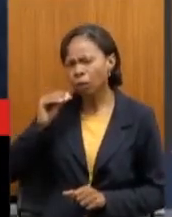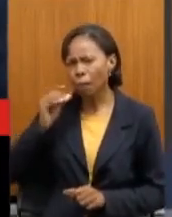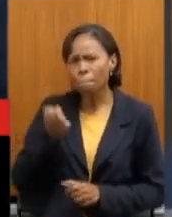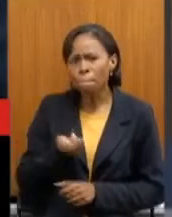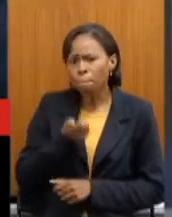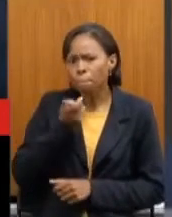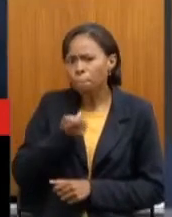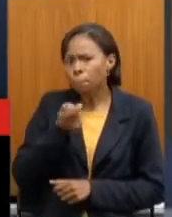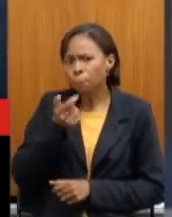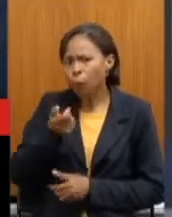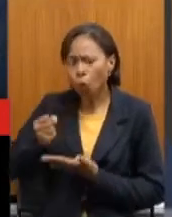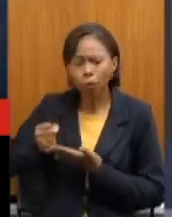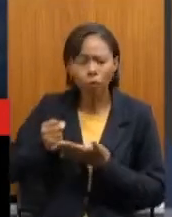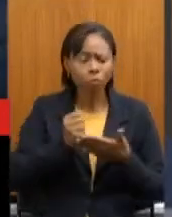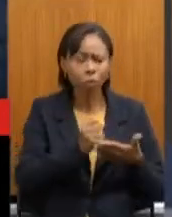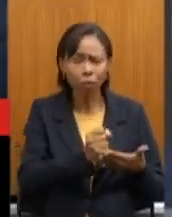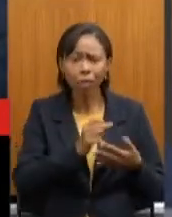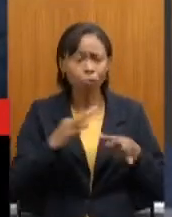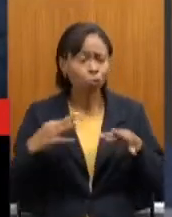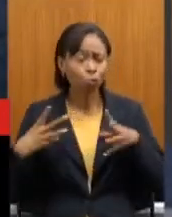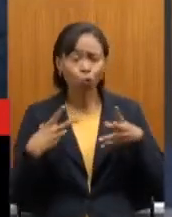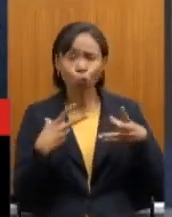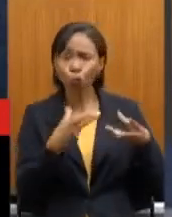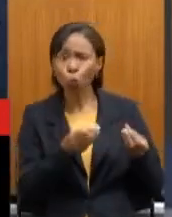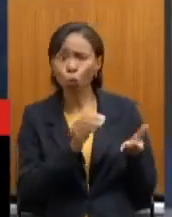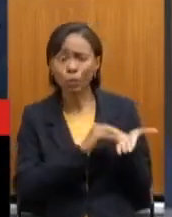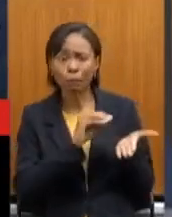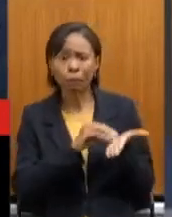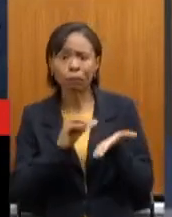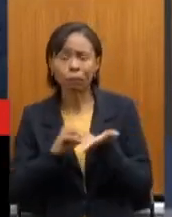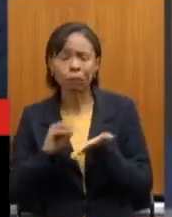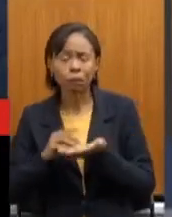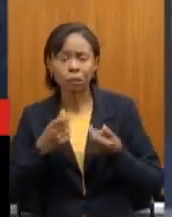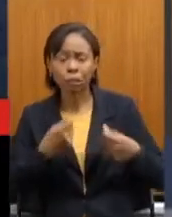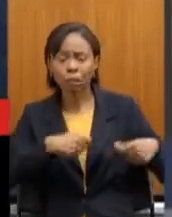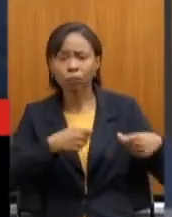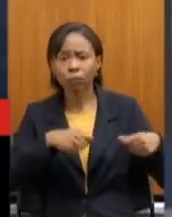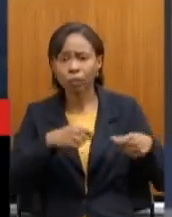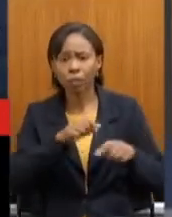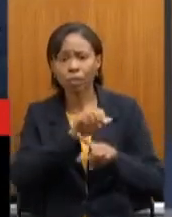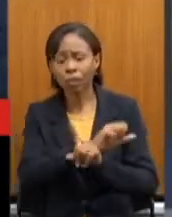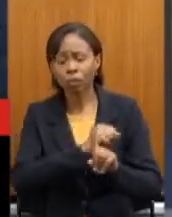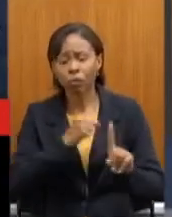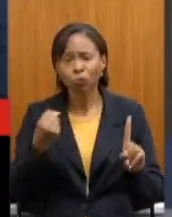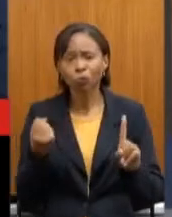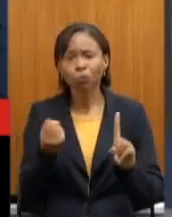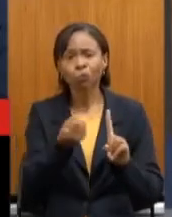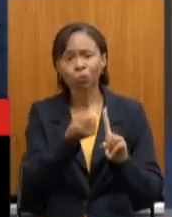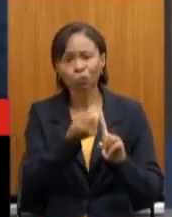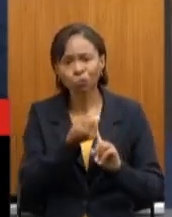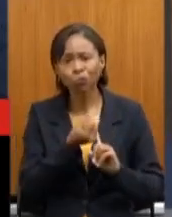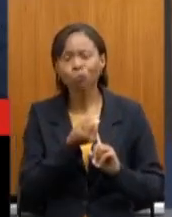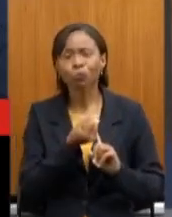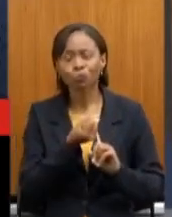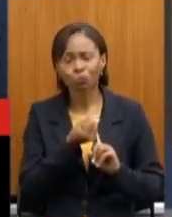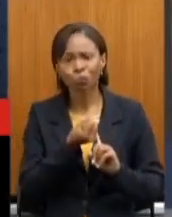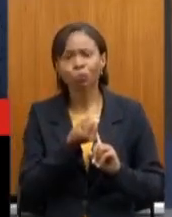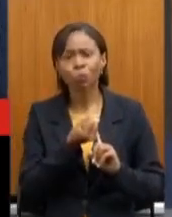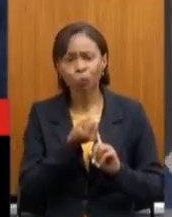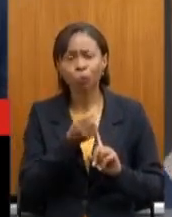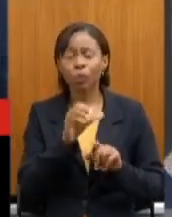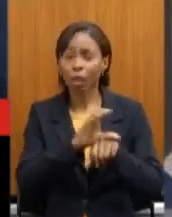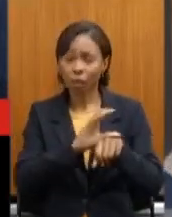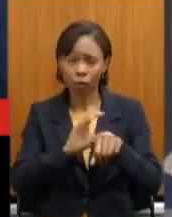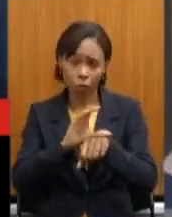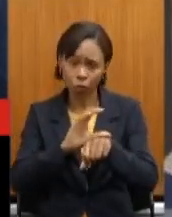para atender a demanda que exige a inclusão social a qual a